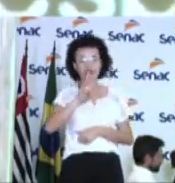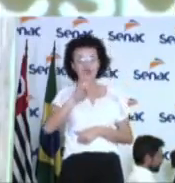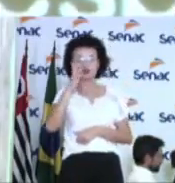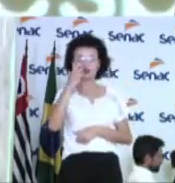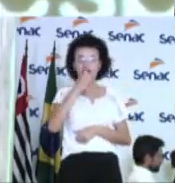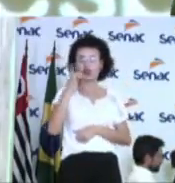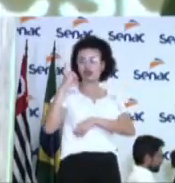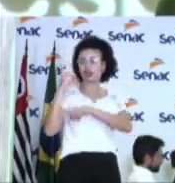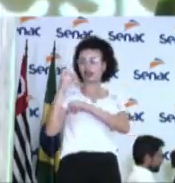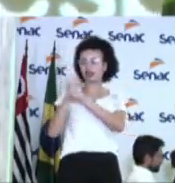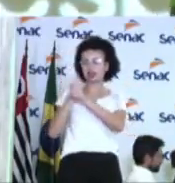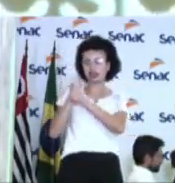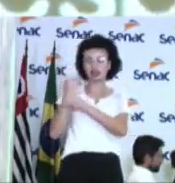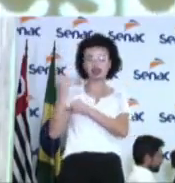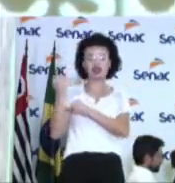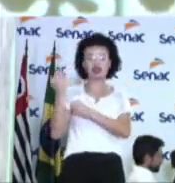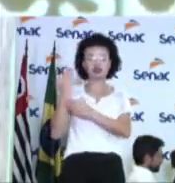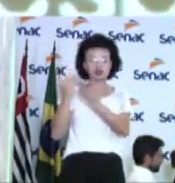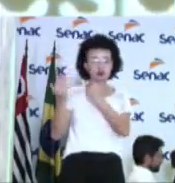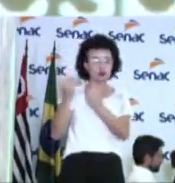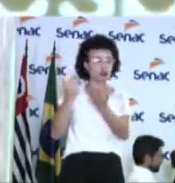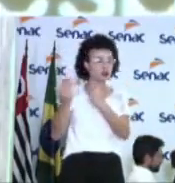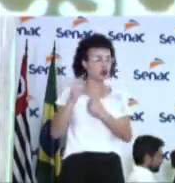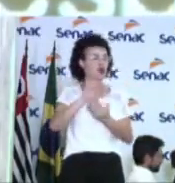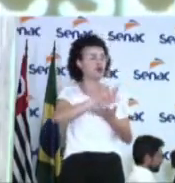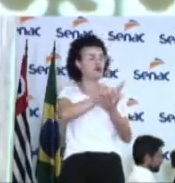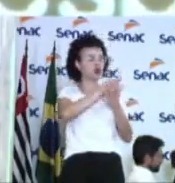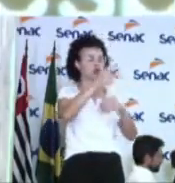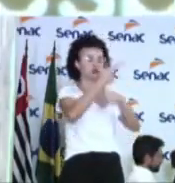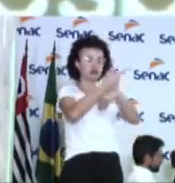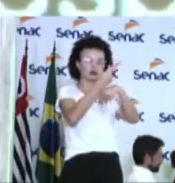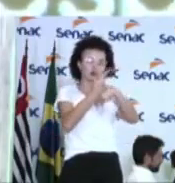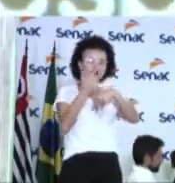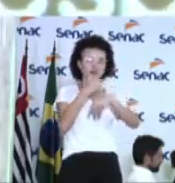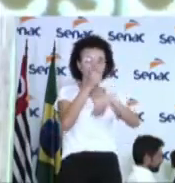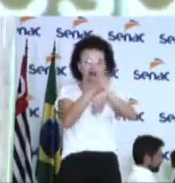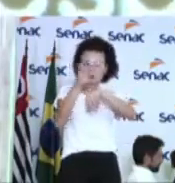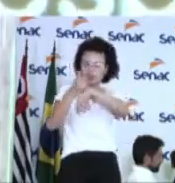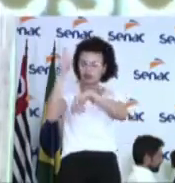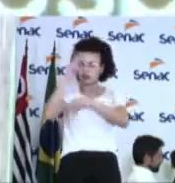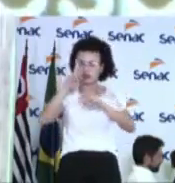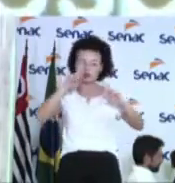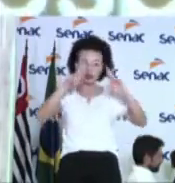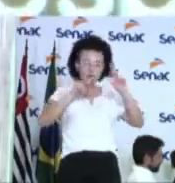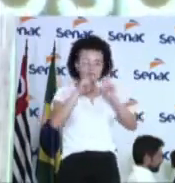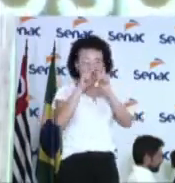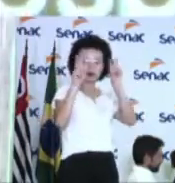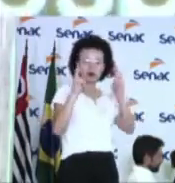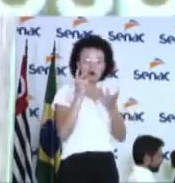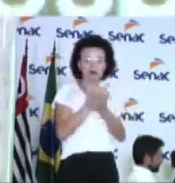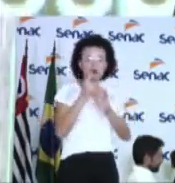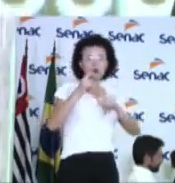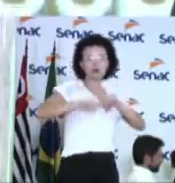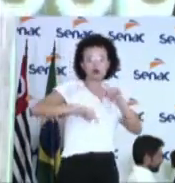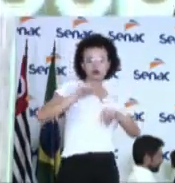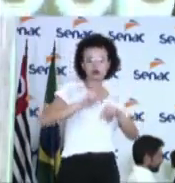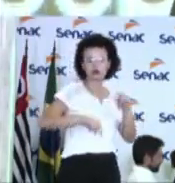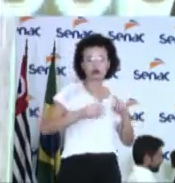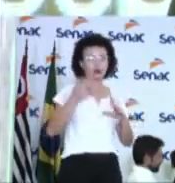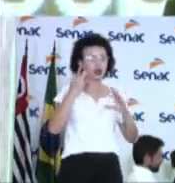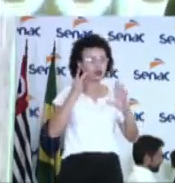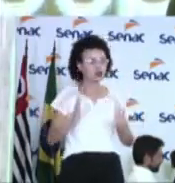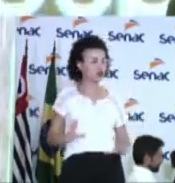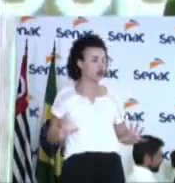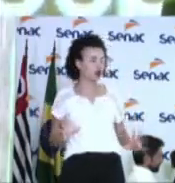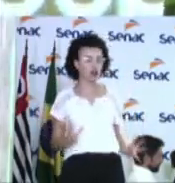de 10 anos atrás, quando chamou vários diretores diferentes para filmar histórias diferentes para o seu produto. E acho que desde então, todo mundo,